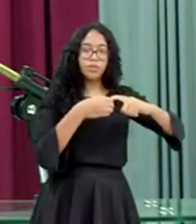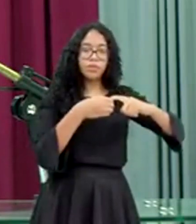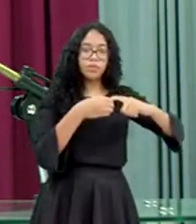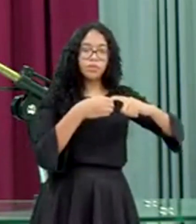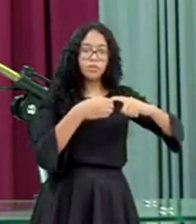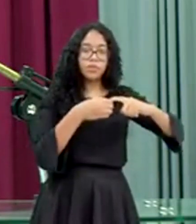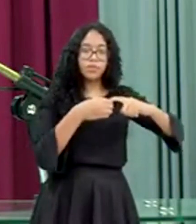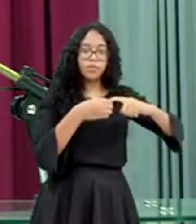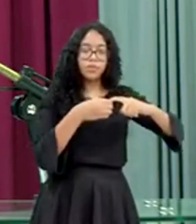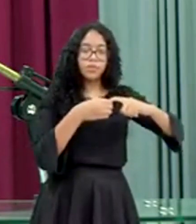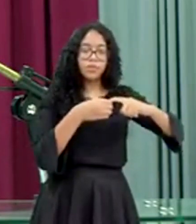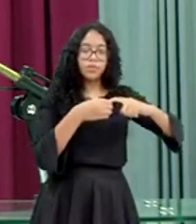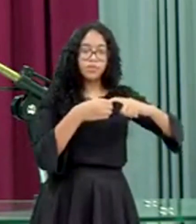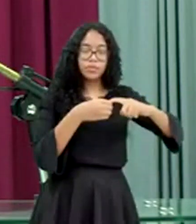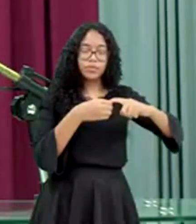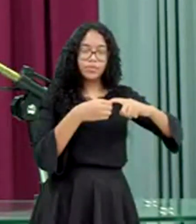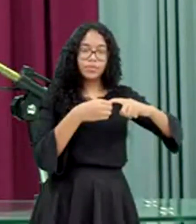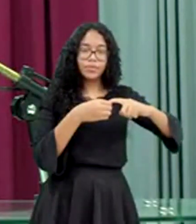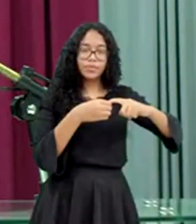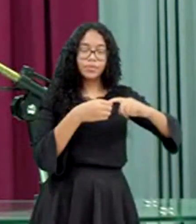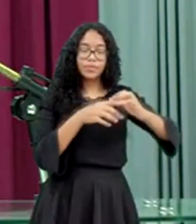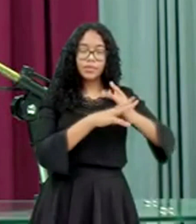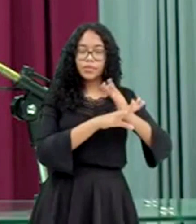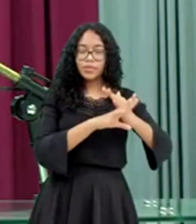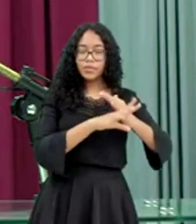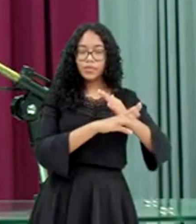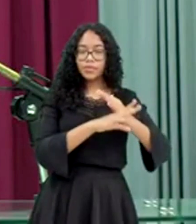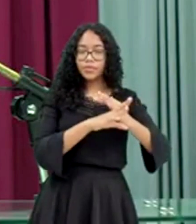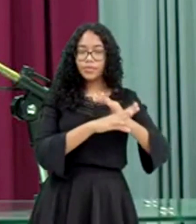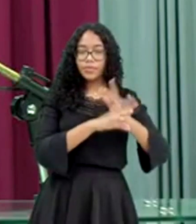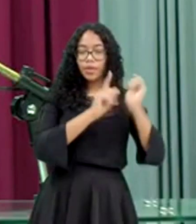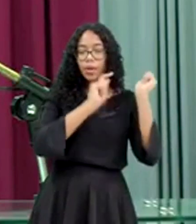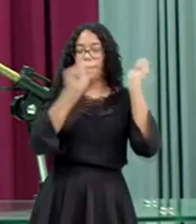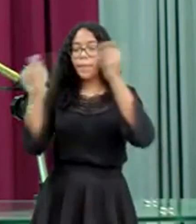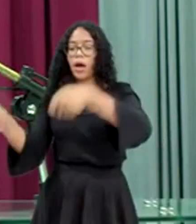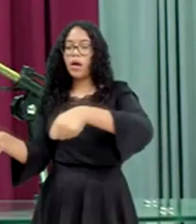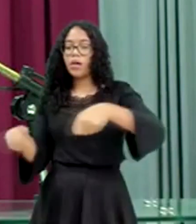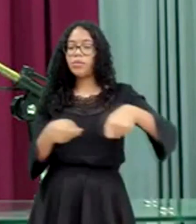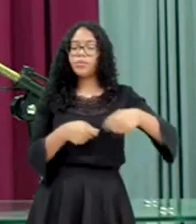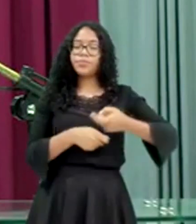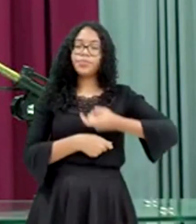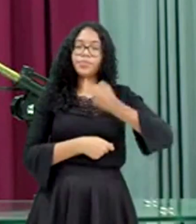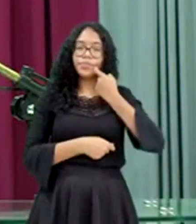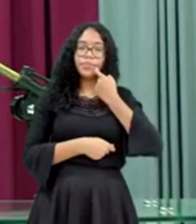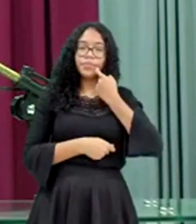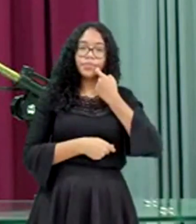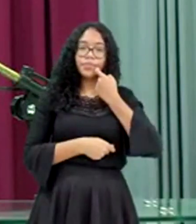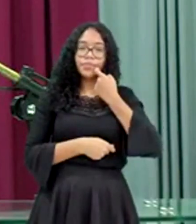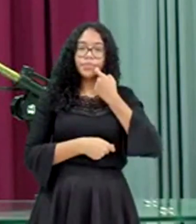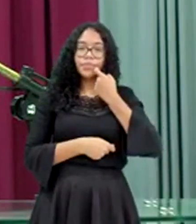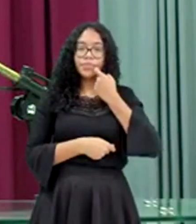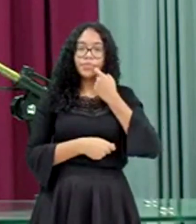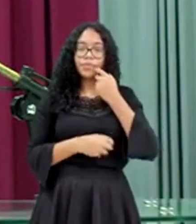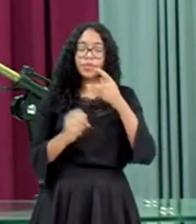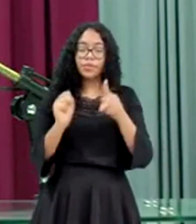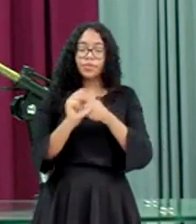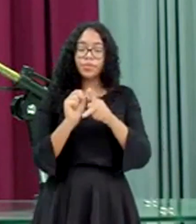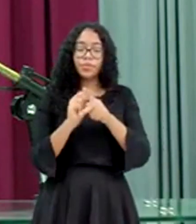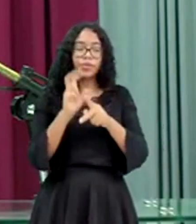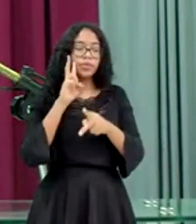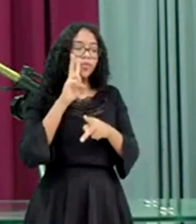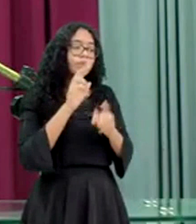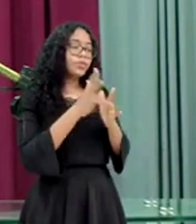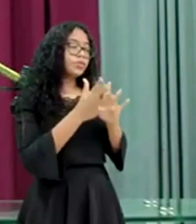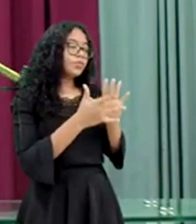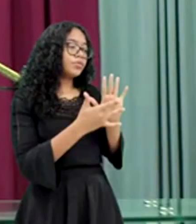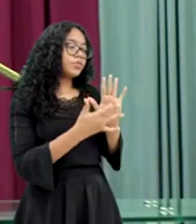E quando chegaram da pescaria, Pedro olhou para Jesus e disse: Senhor,